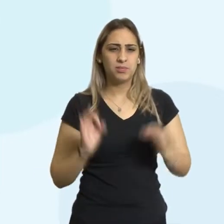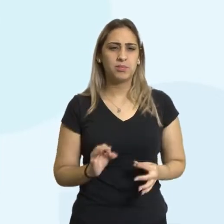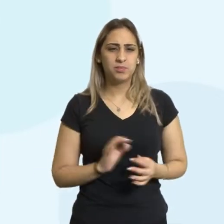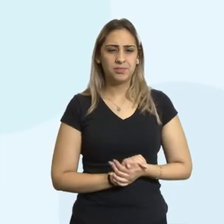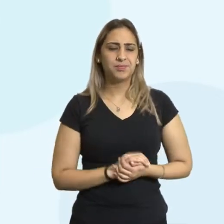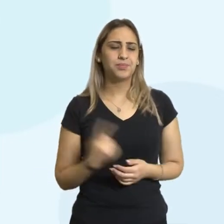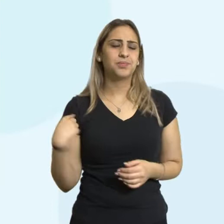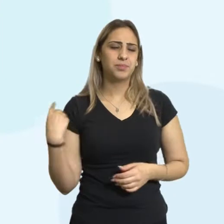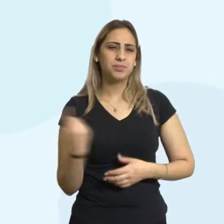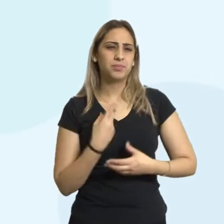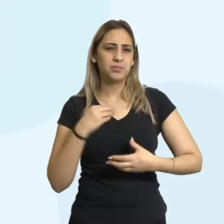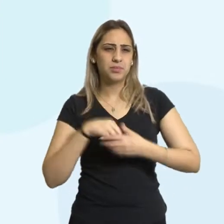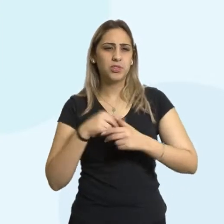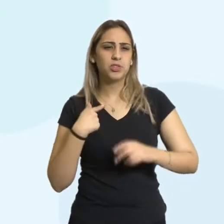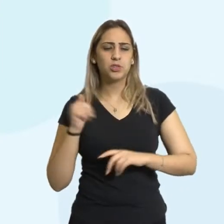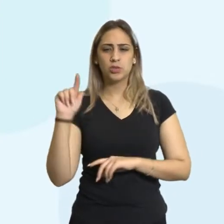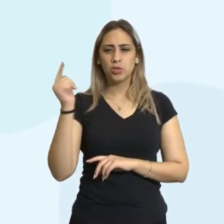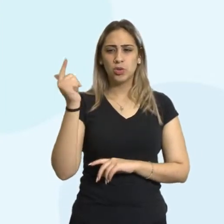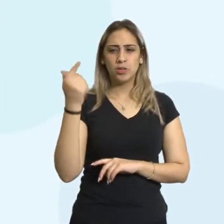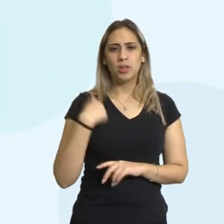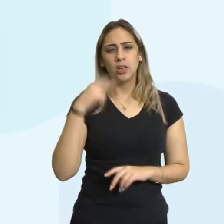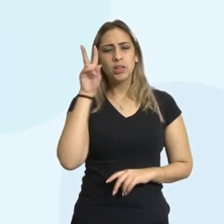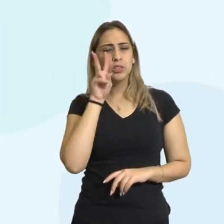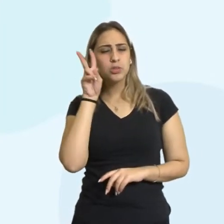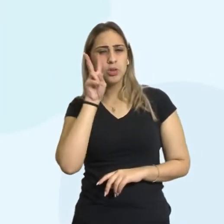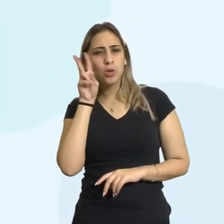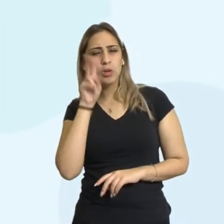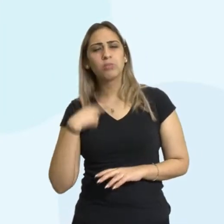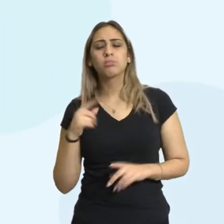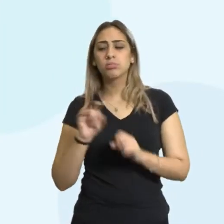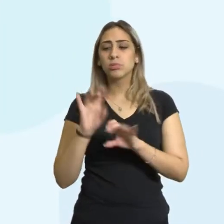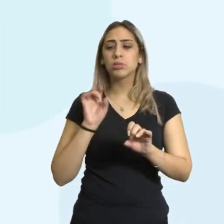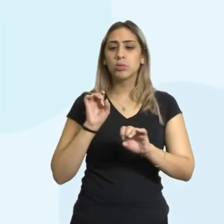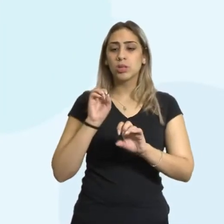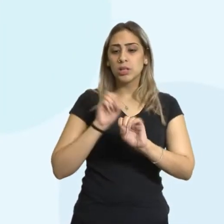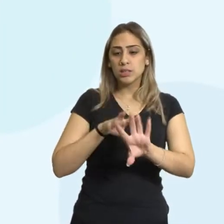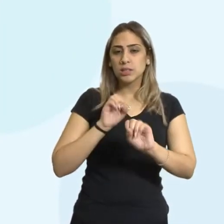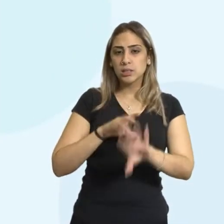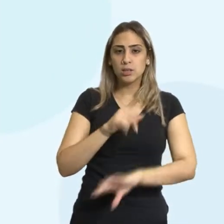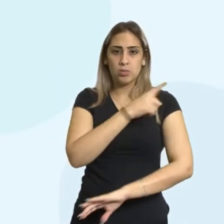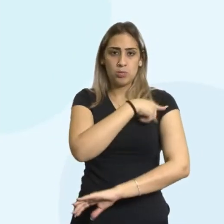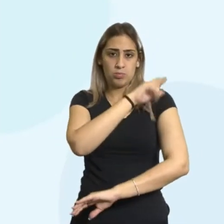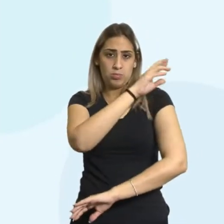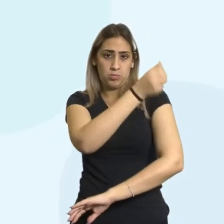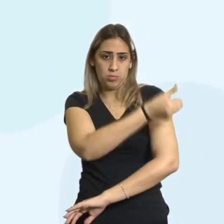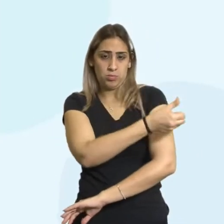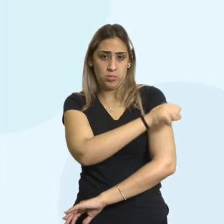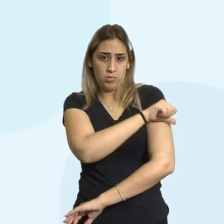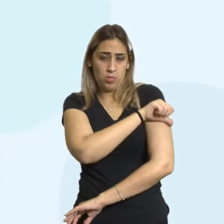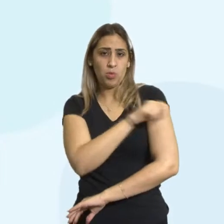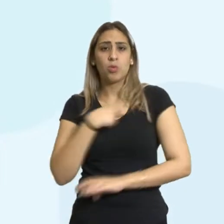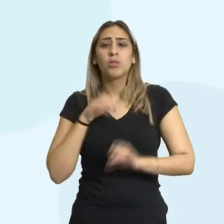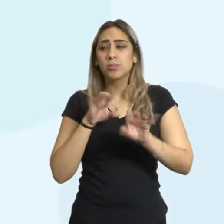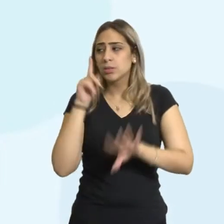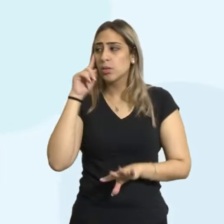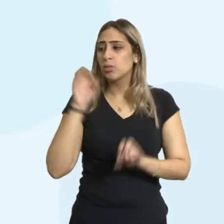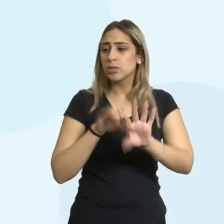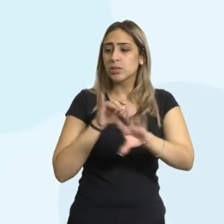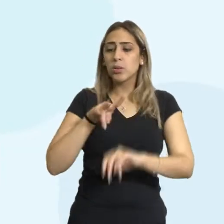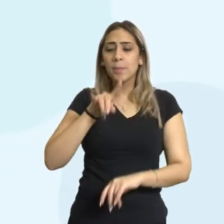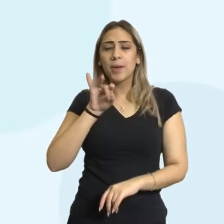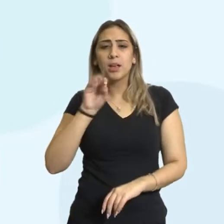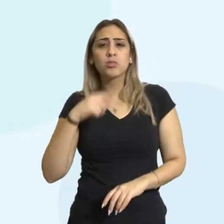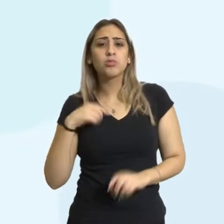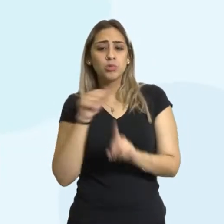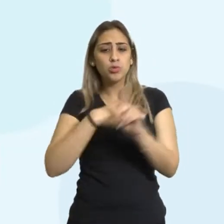componentes óbvio que geografia e Oi Deise Ensino Fundamental né mas a gente pensar no ensino médio né sociologia e filosofia